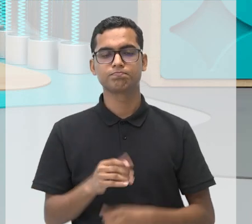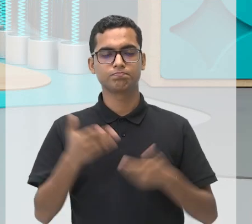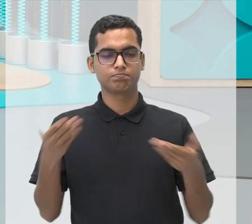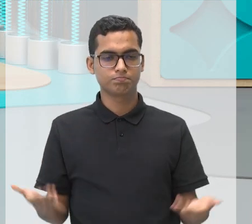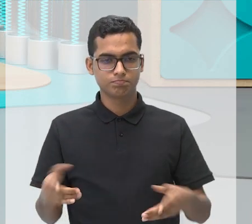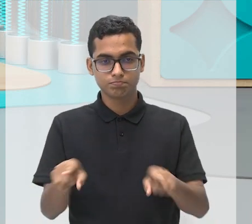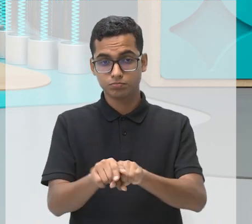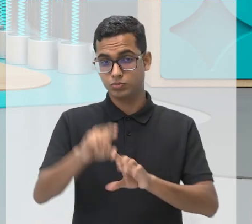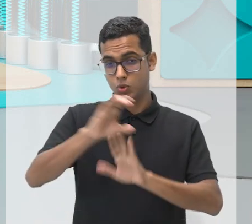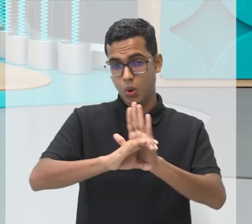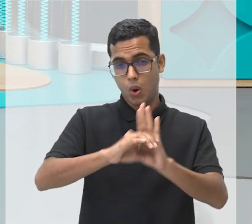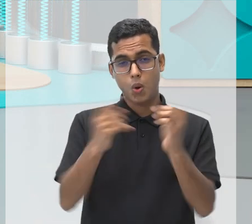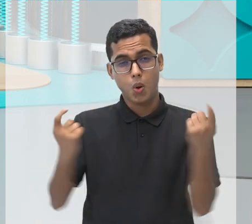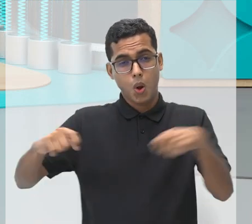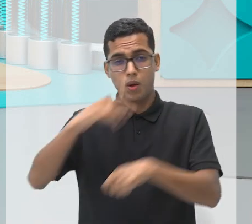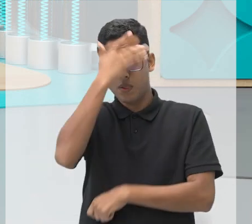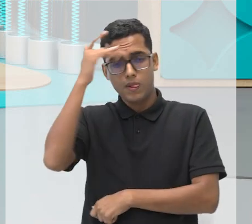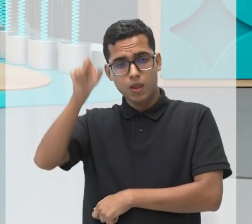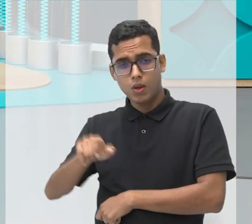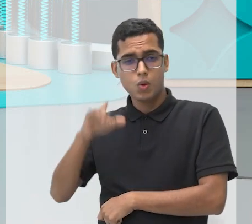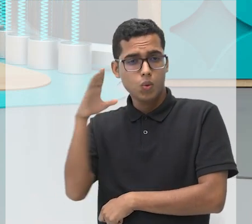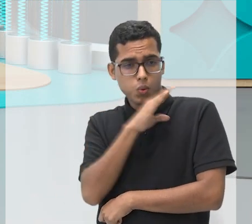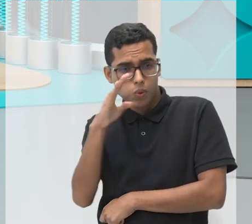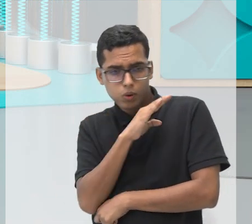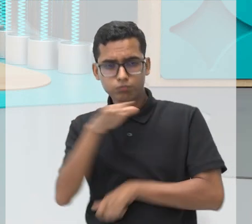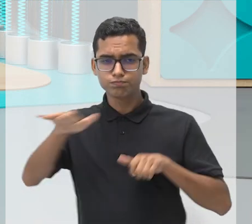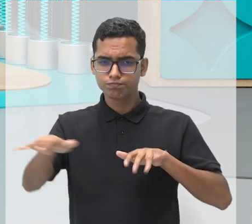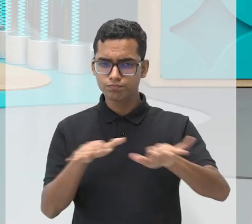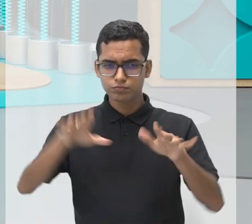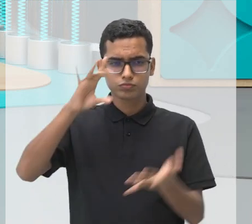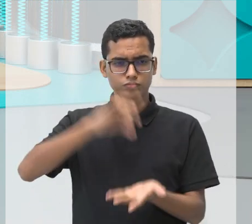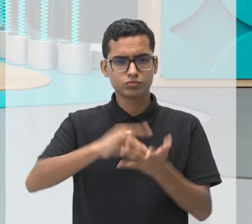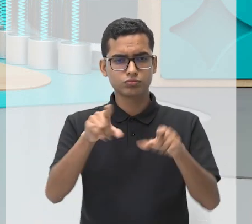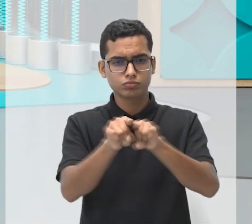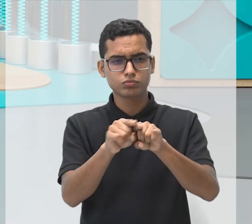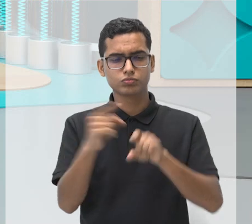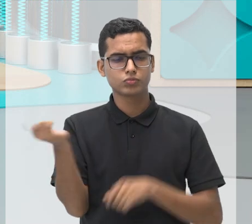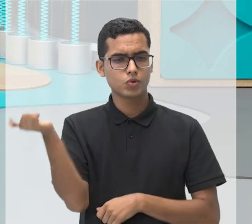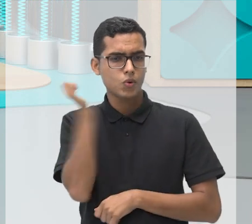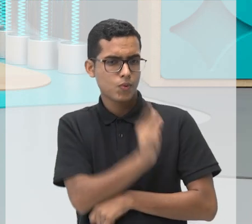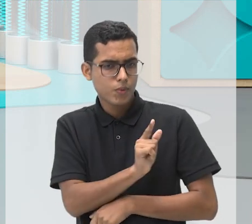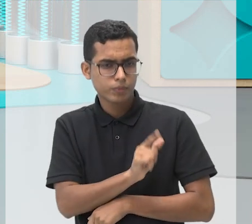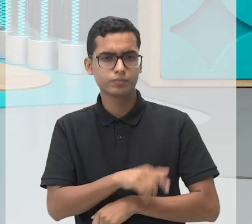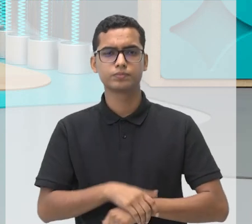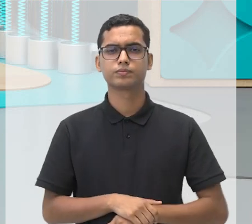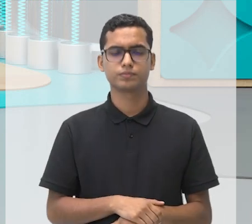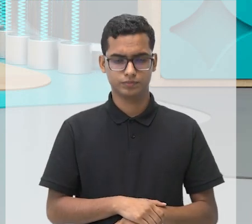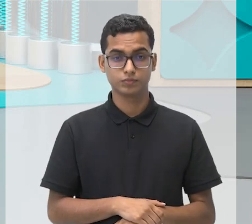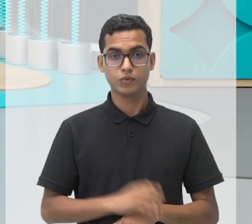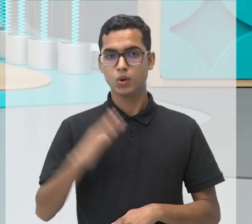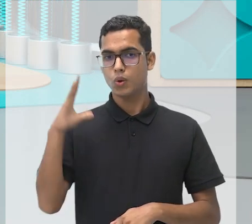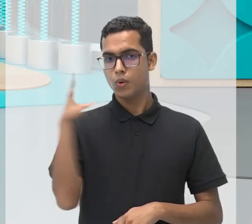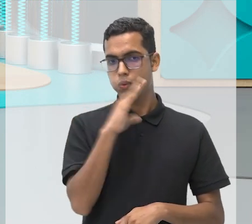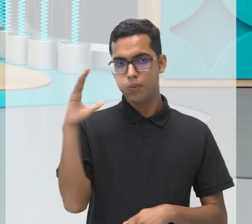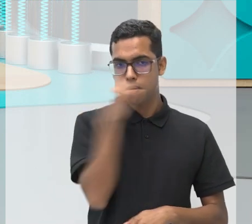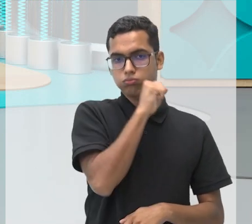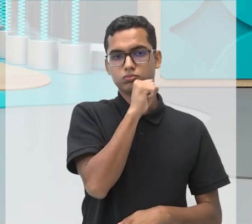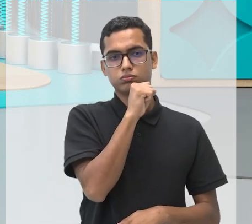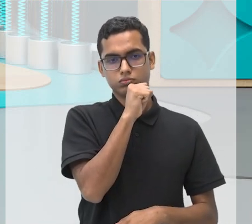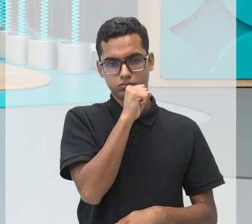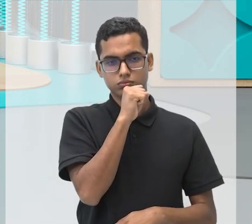só, é a capacidade de desenvolver movimentos cíclicos, né, na mais alta velocidade